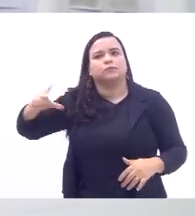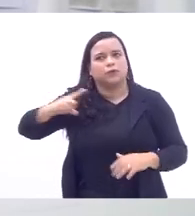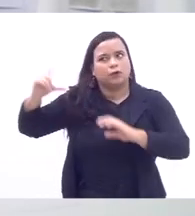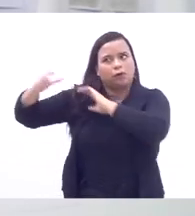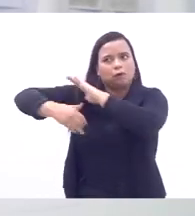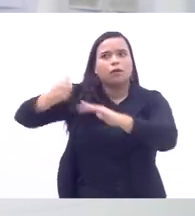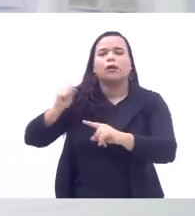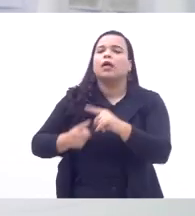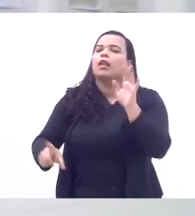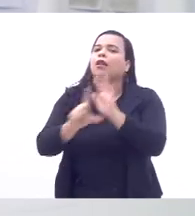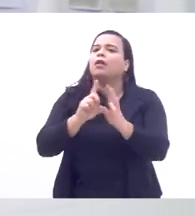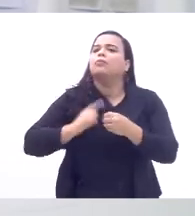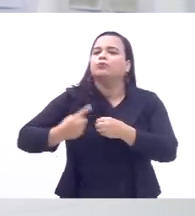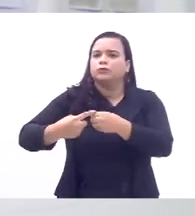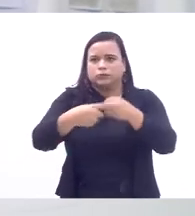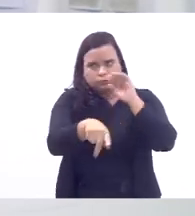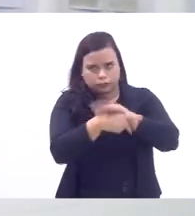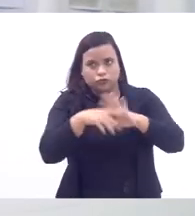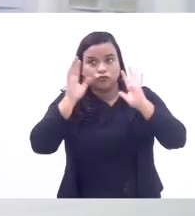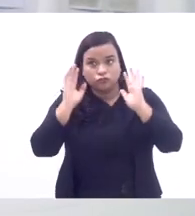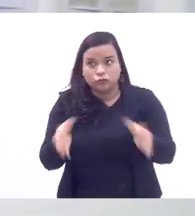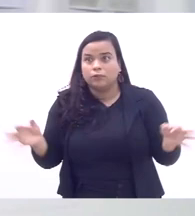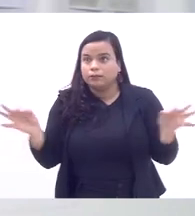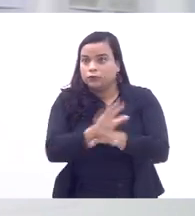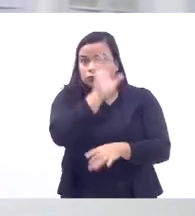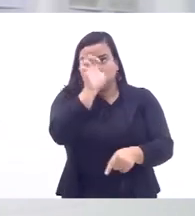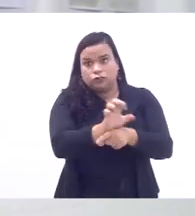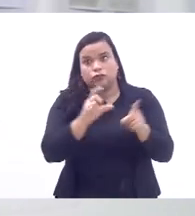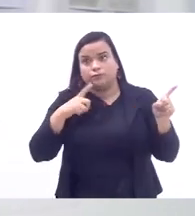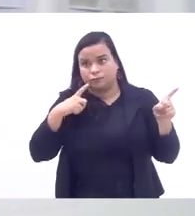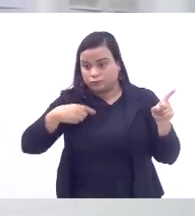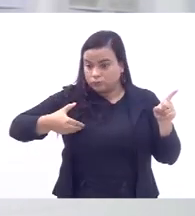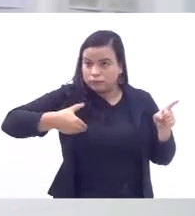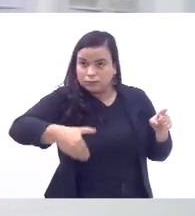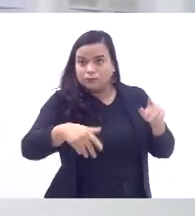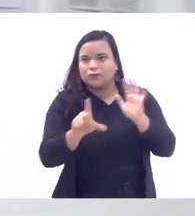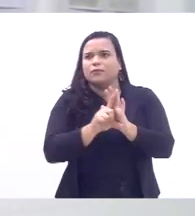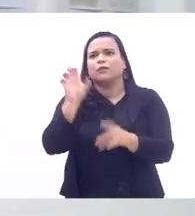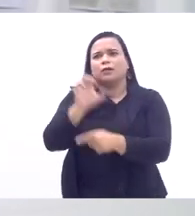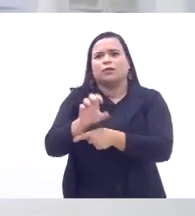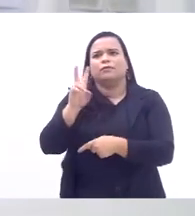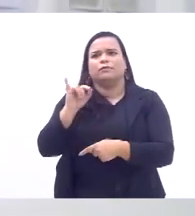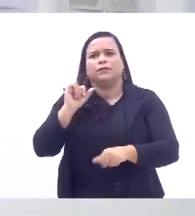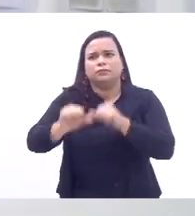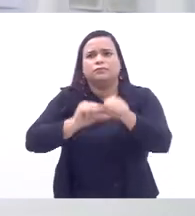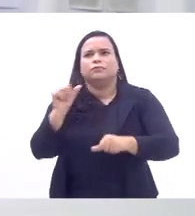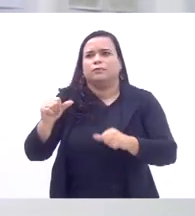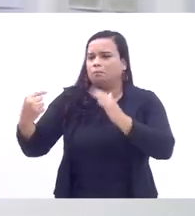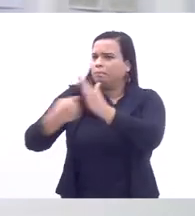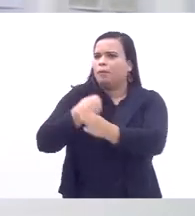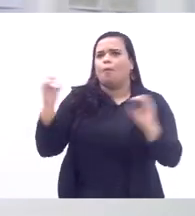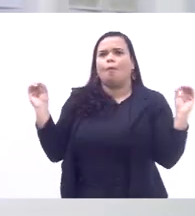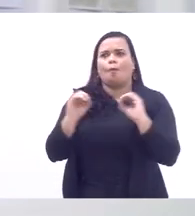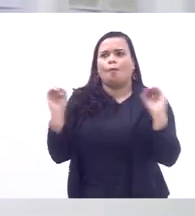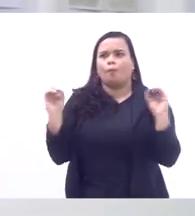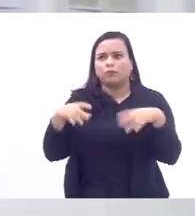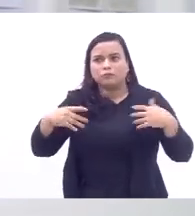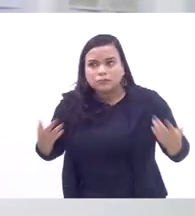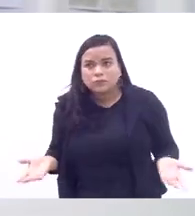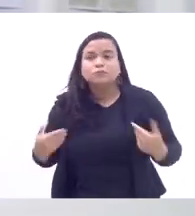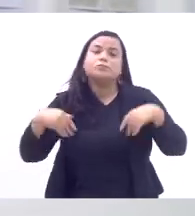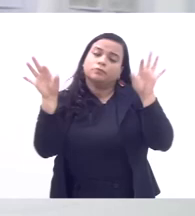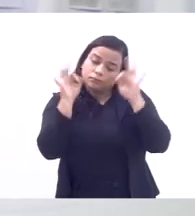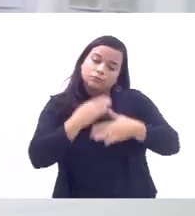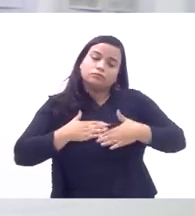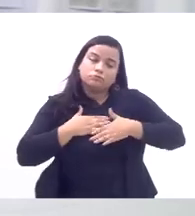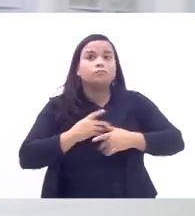nossa lei do município já está aí no Estado para virar lei estadual e eu não fui consultado. Não tem problema, eu fico feliz,